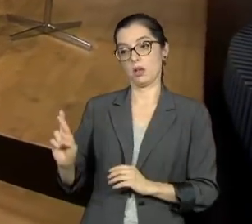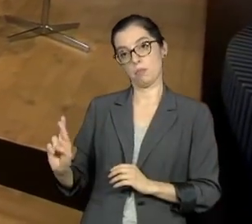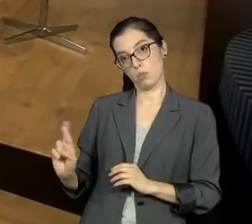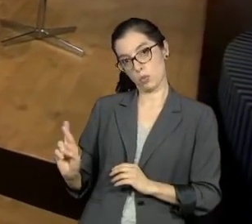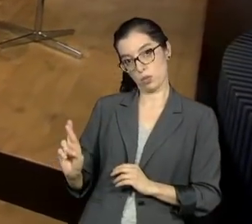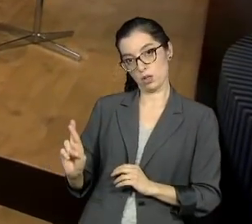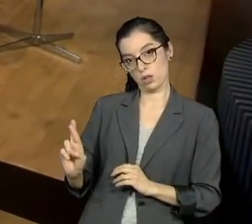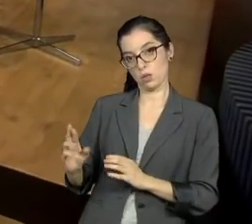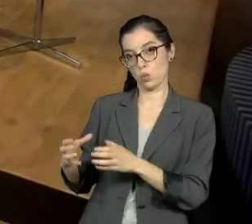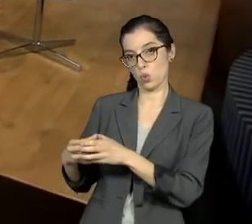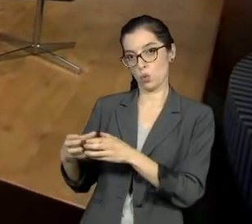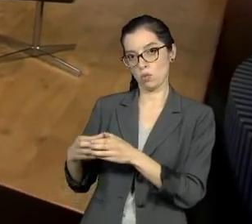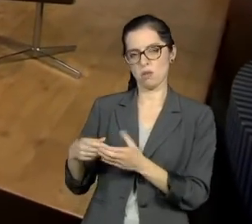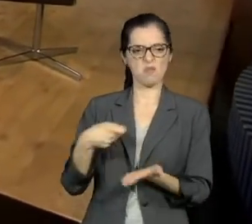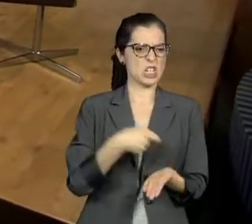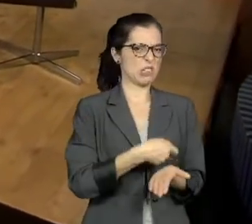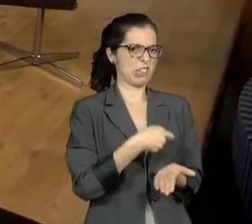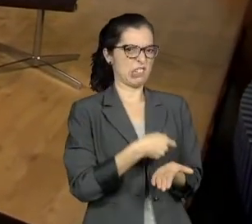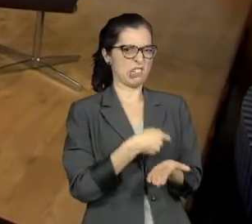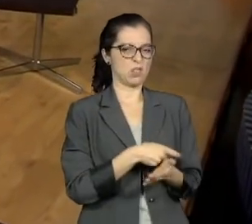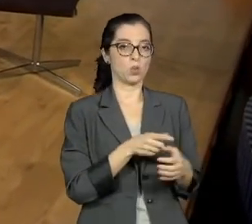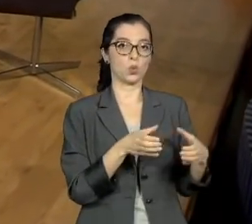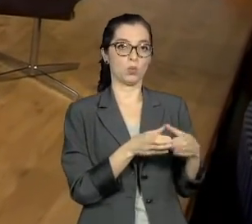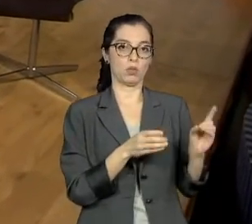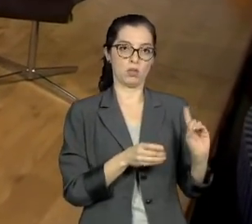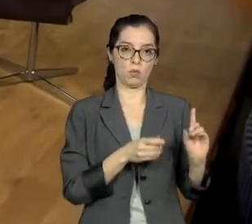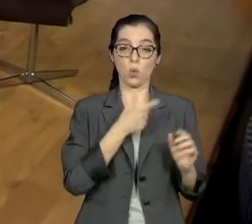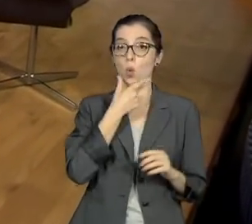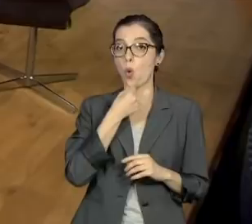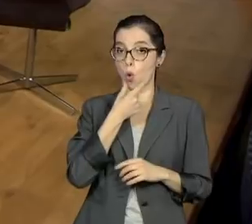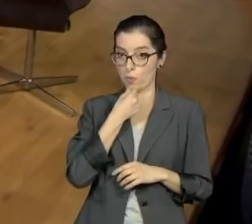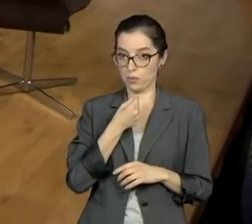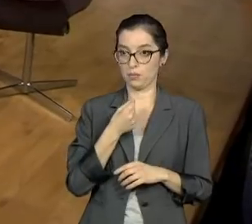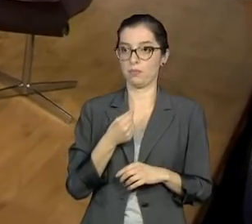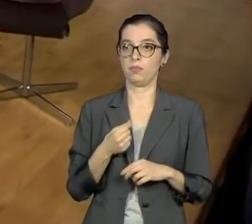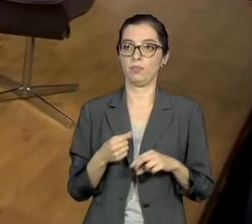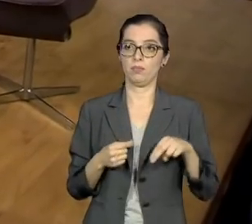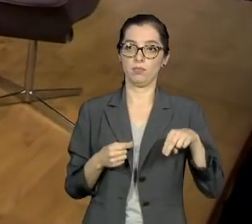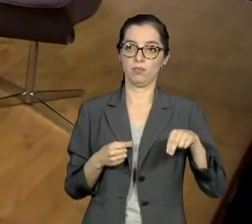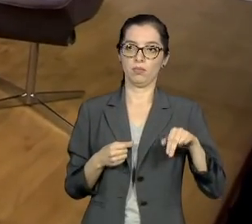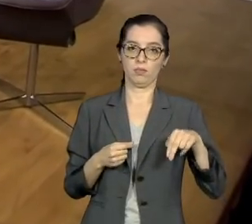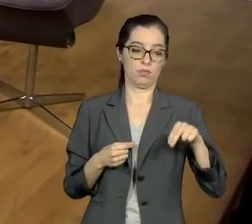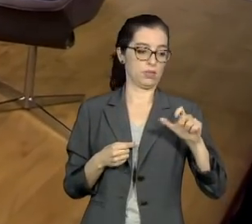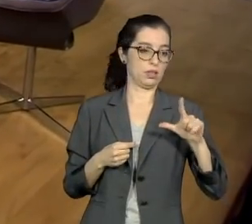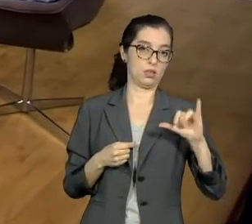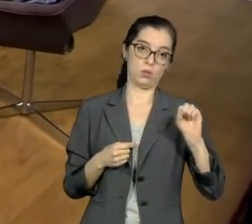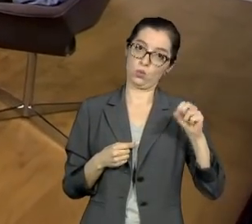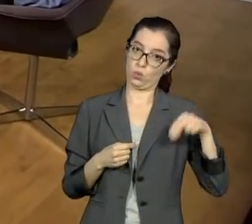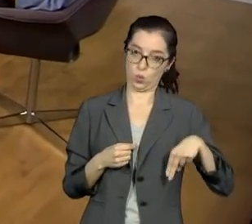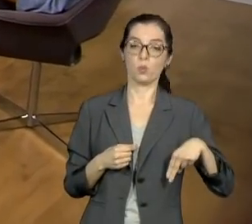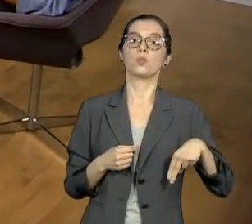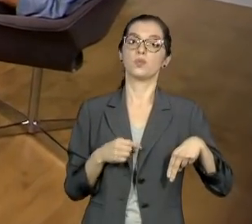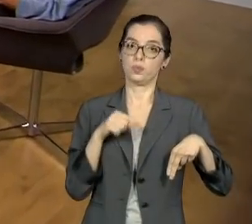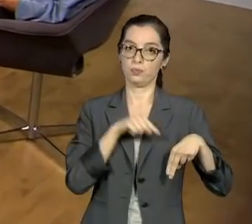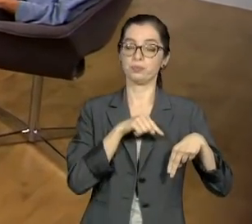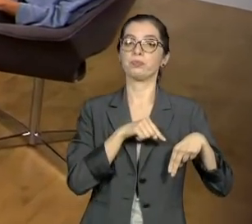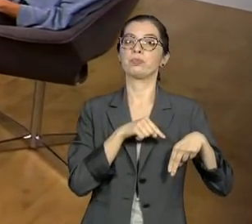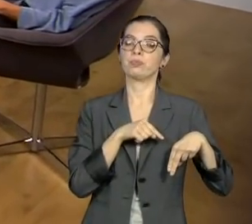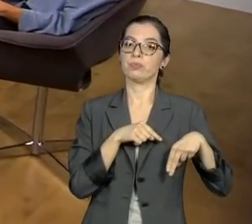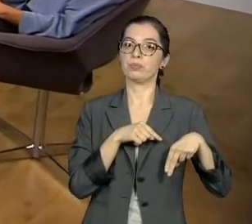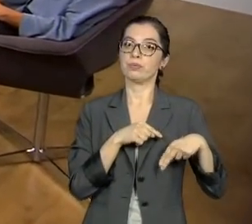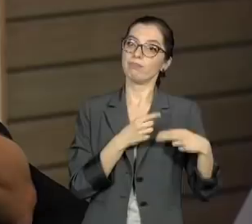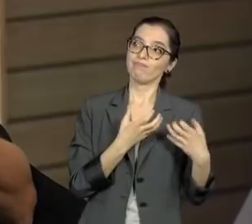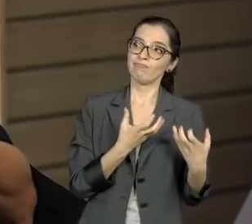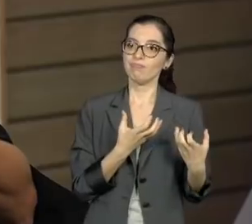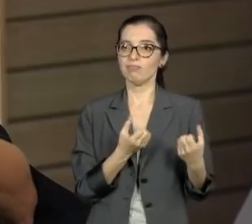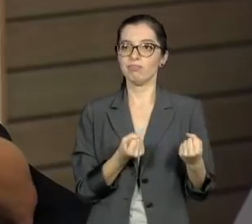mas o Nixon aceitou. Da mesma maneira, o Al Gore, em 2000, depois da recontagem, etc., ele acabou, depois da decisão da Suprema